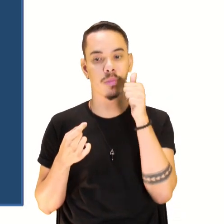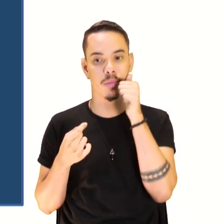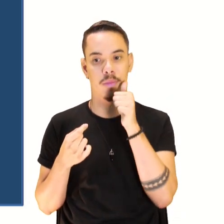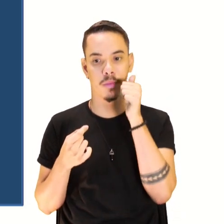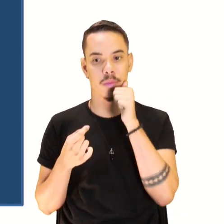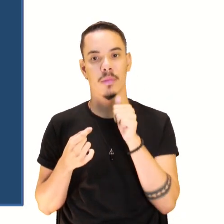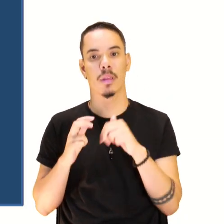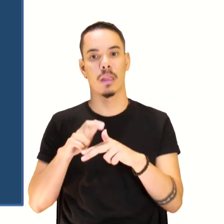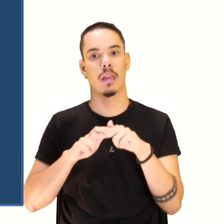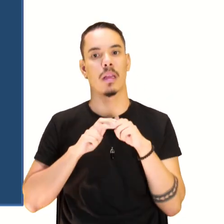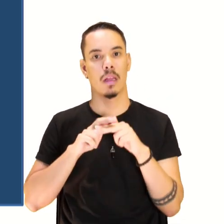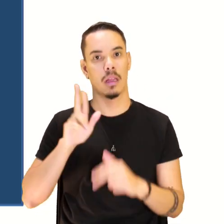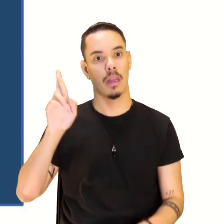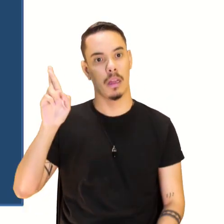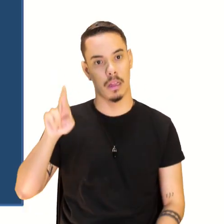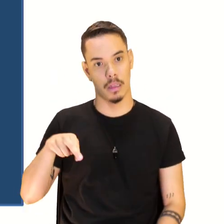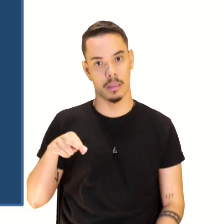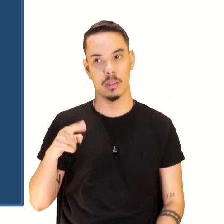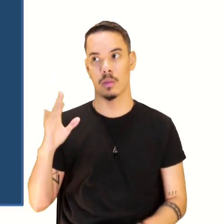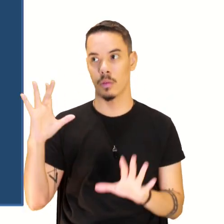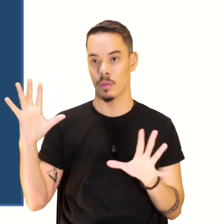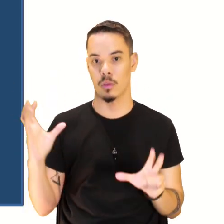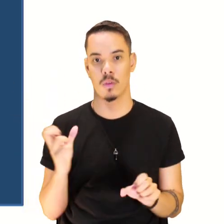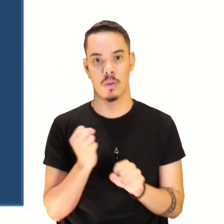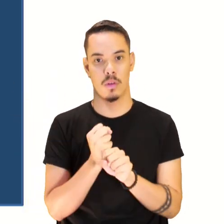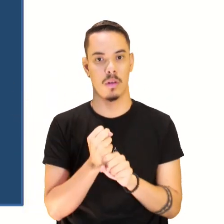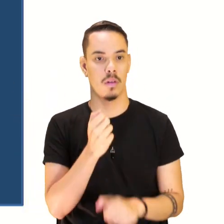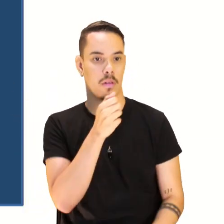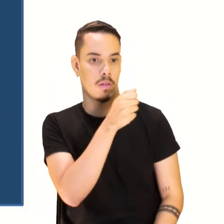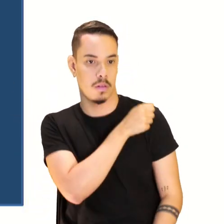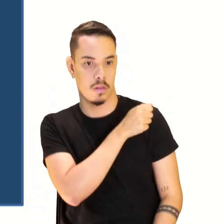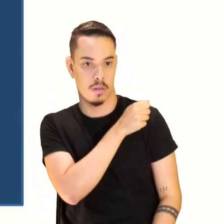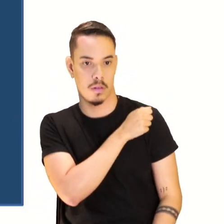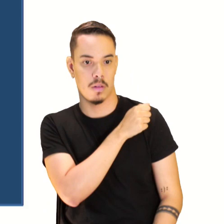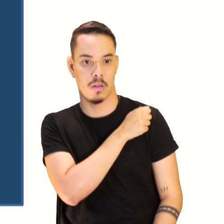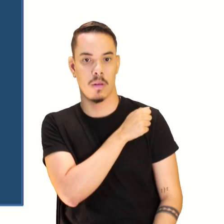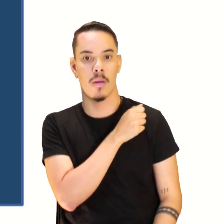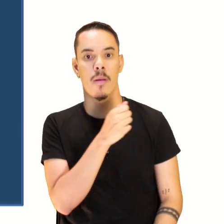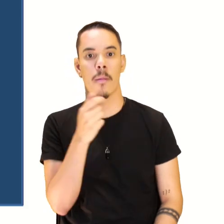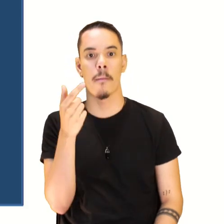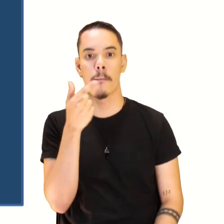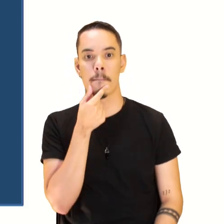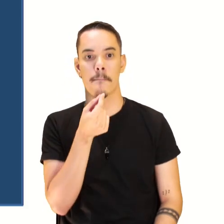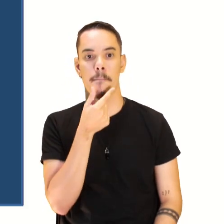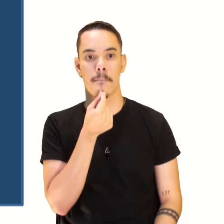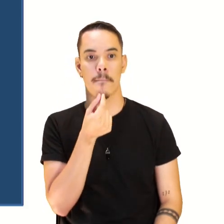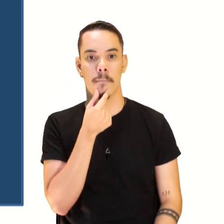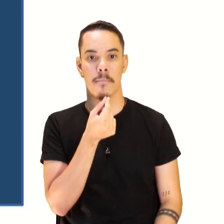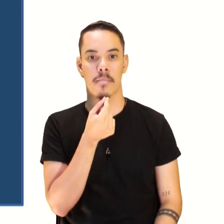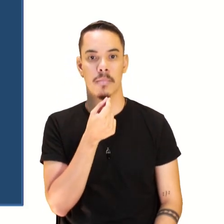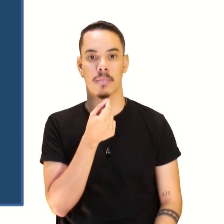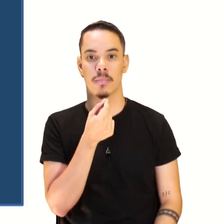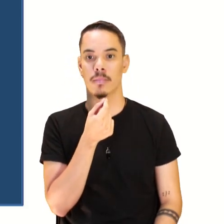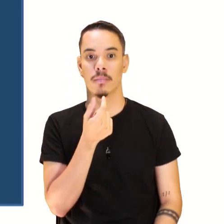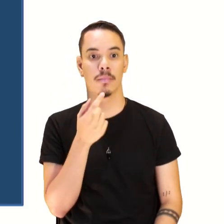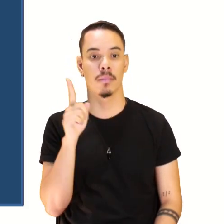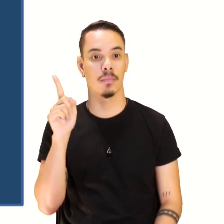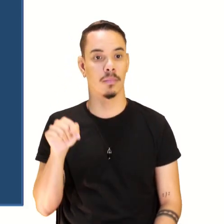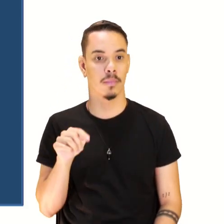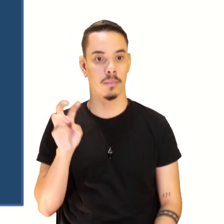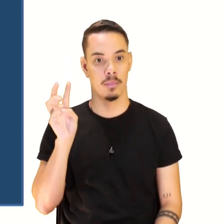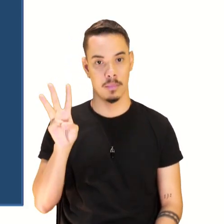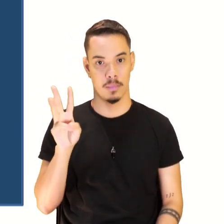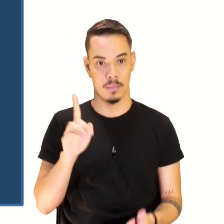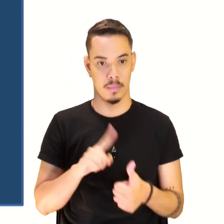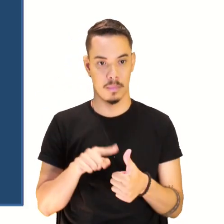a razão entre o total de alunos e os meninos é três É